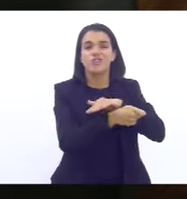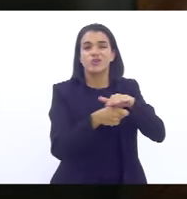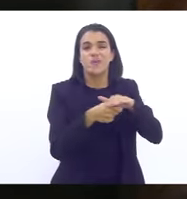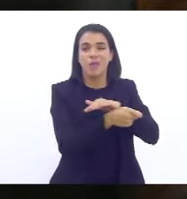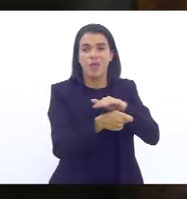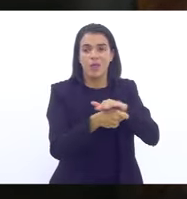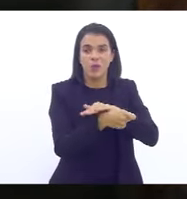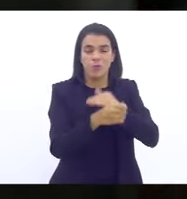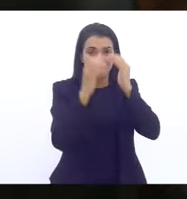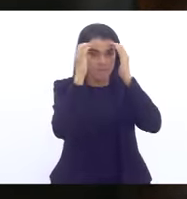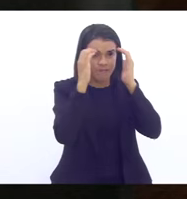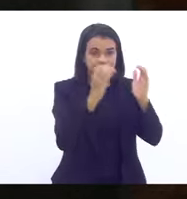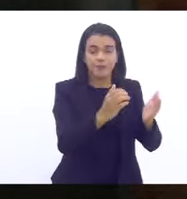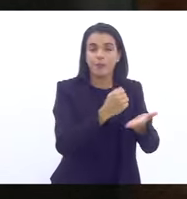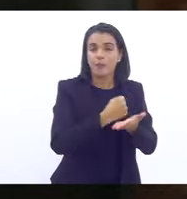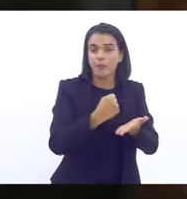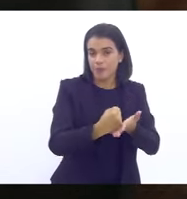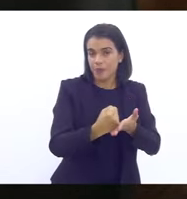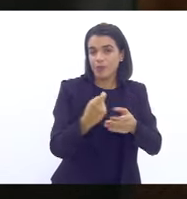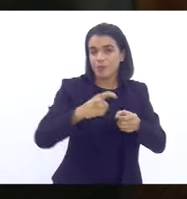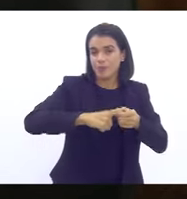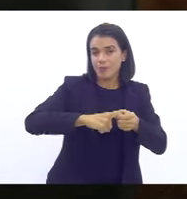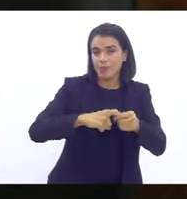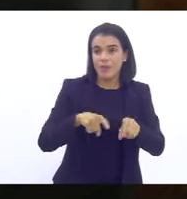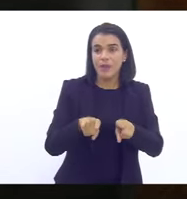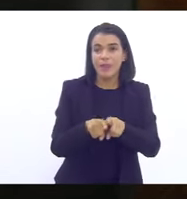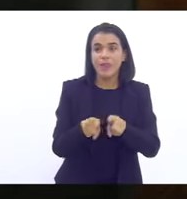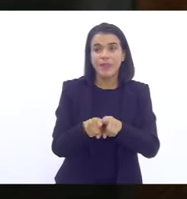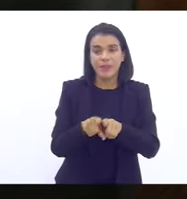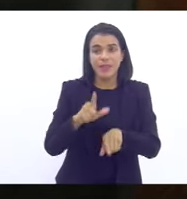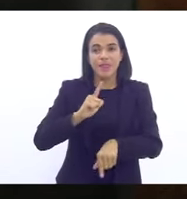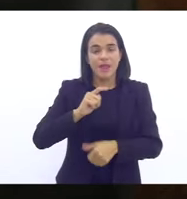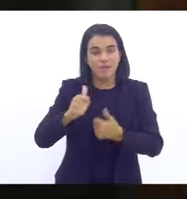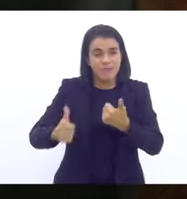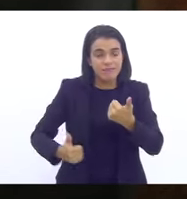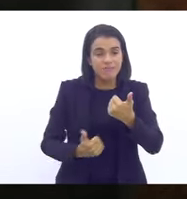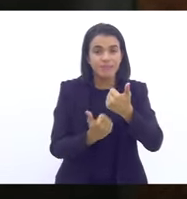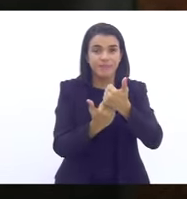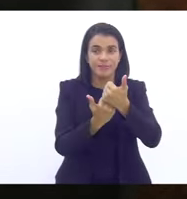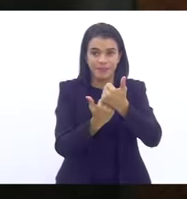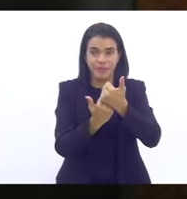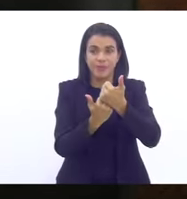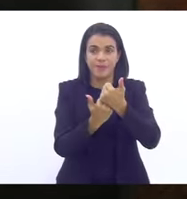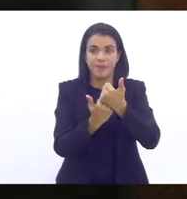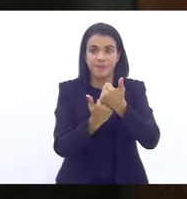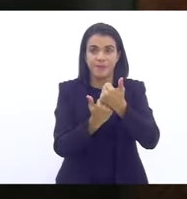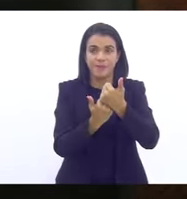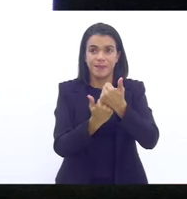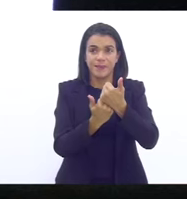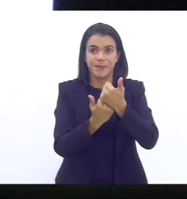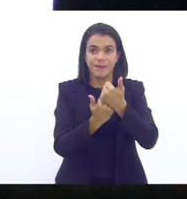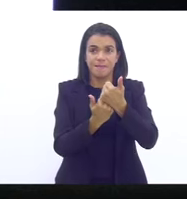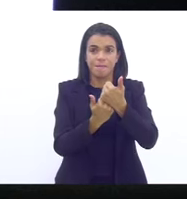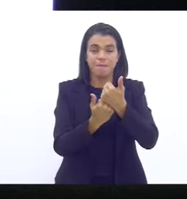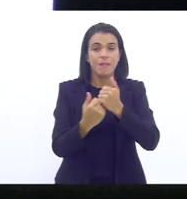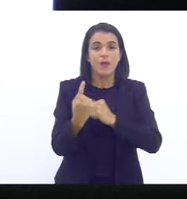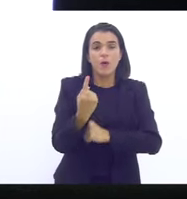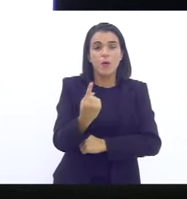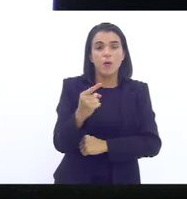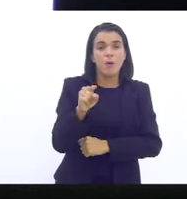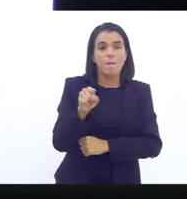de concessão. E ainda, houve um aporte do acionista. O acionista aportou